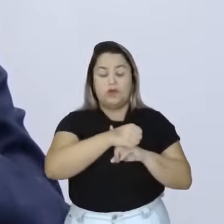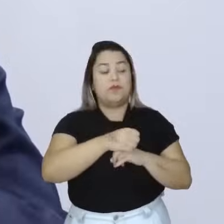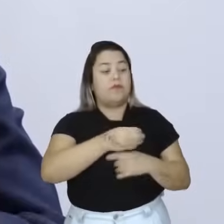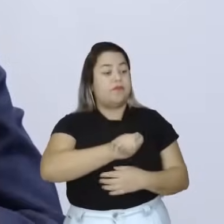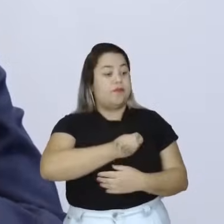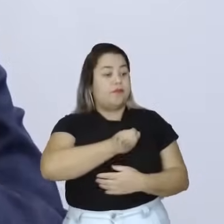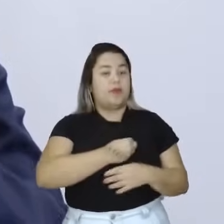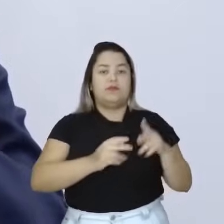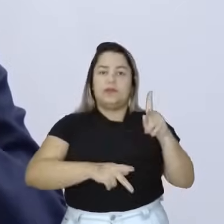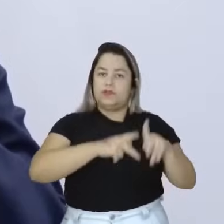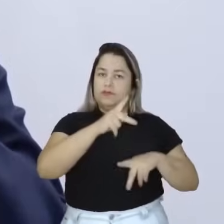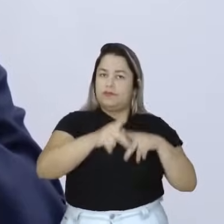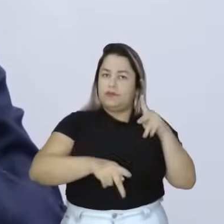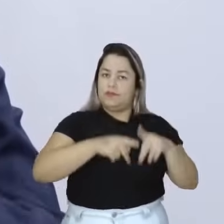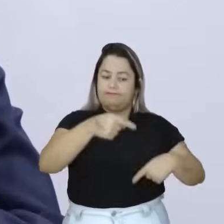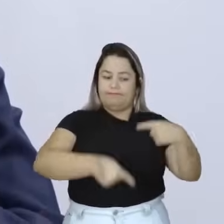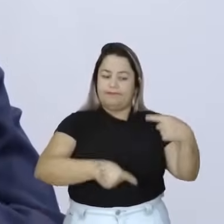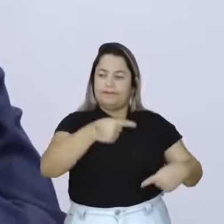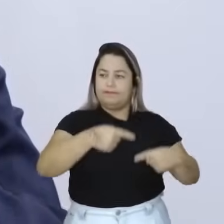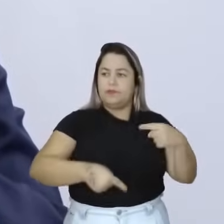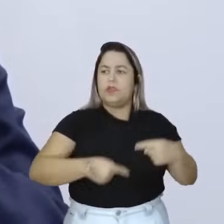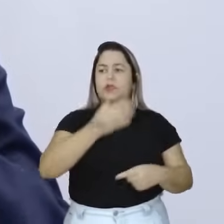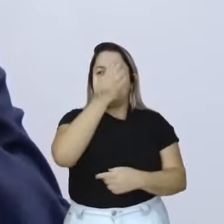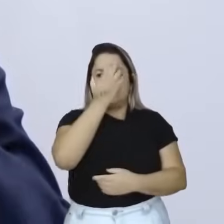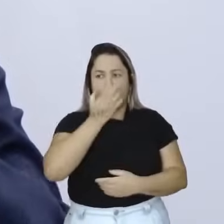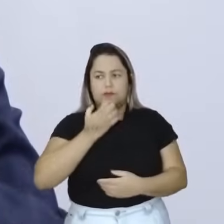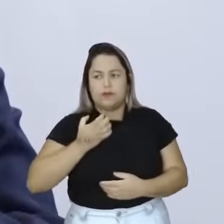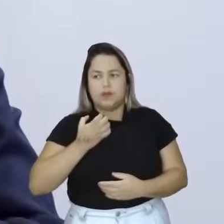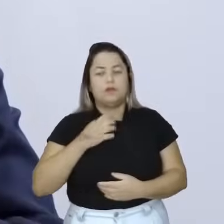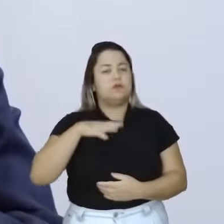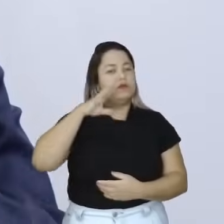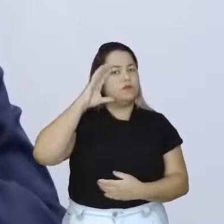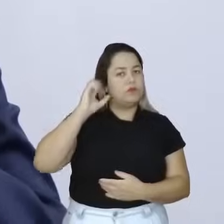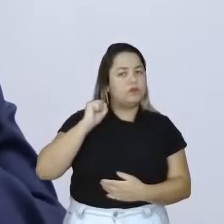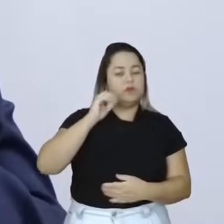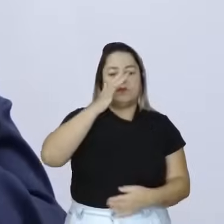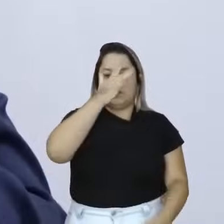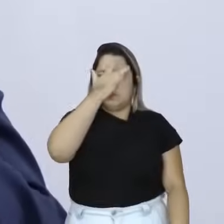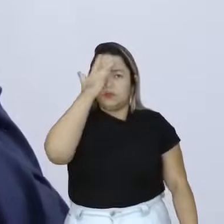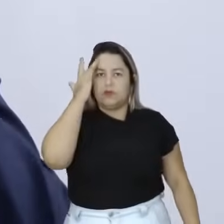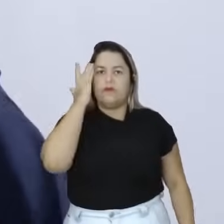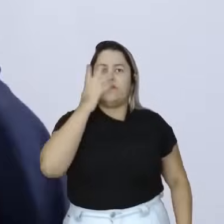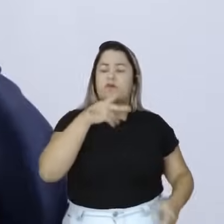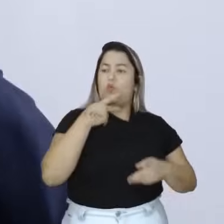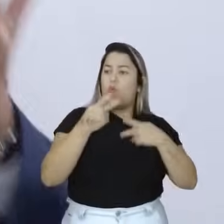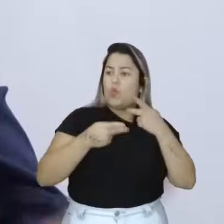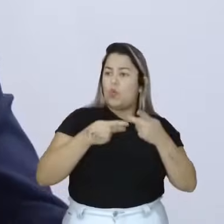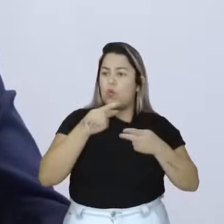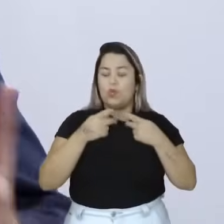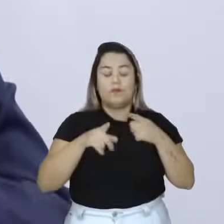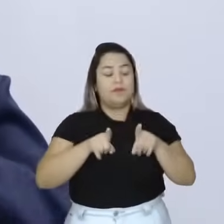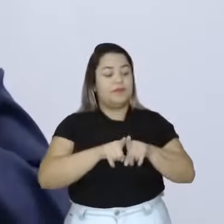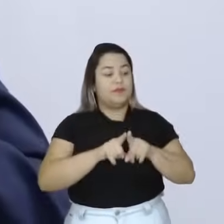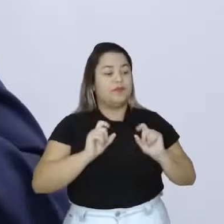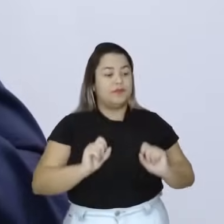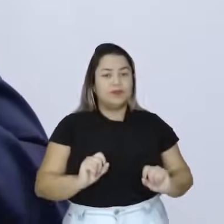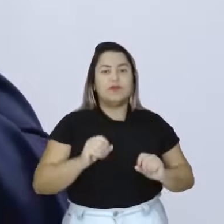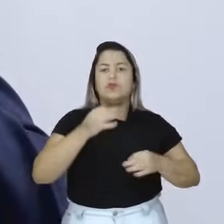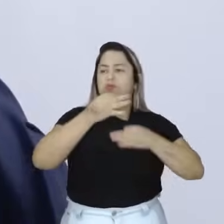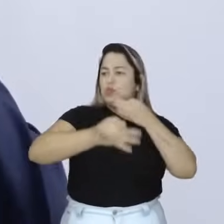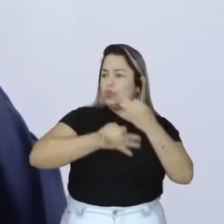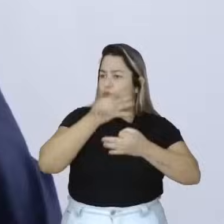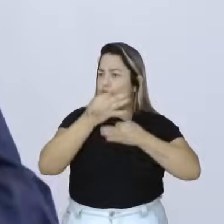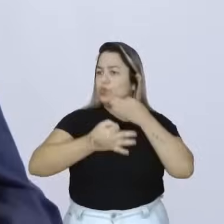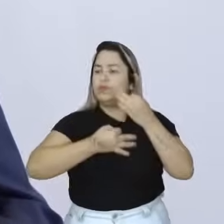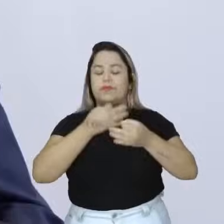participação do povo, com debate franco, ouvindo as pessoas, ouvindo críticas, ouvindo elogios, ouvindo sugestões,